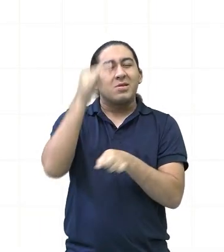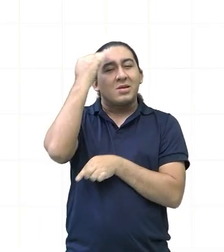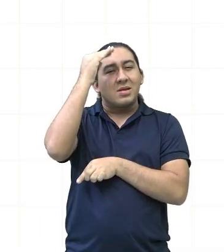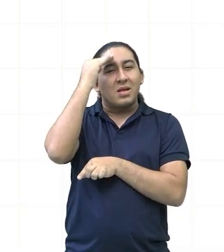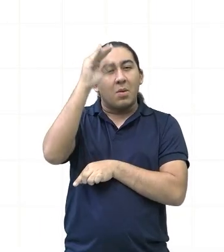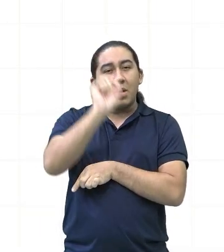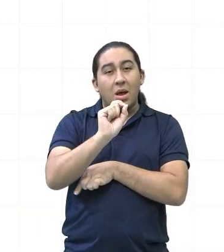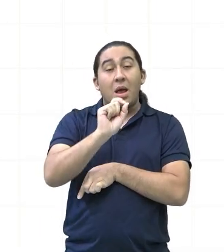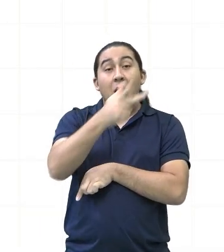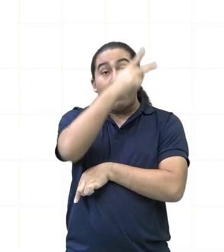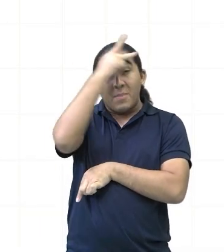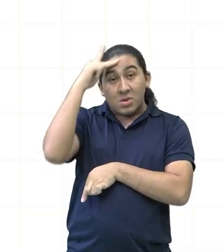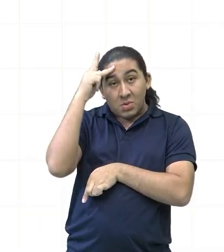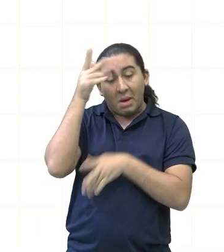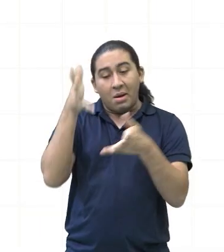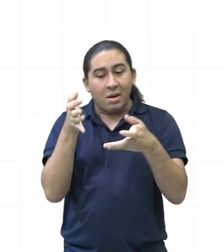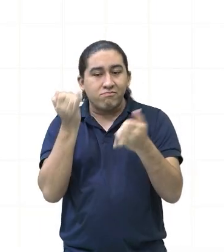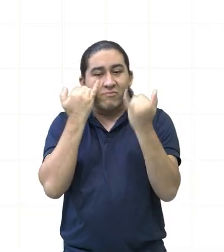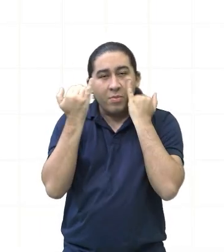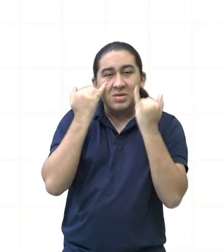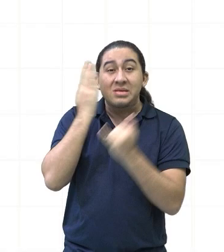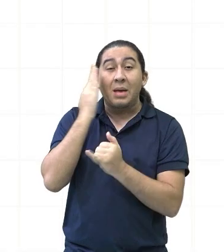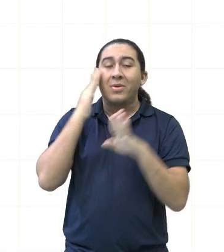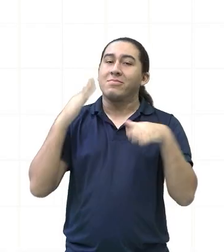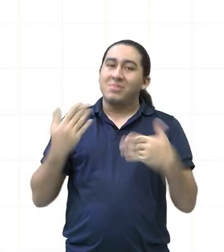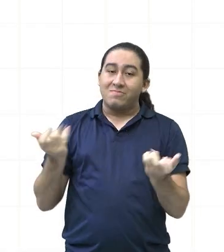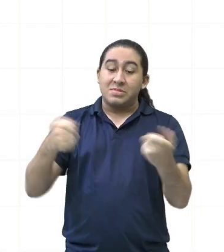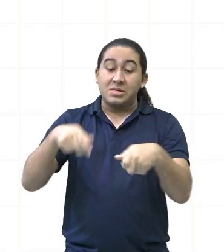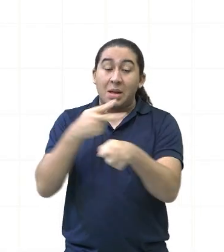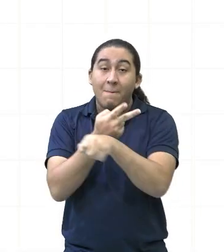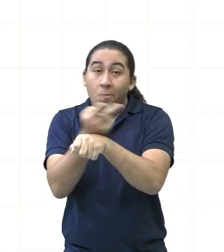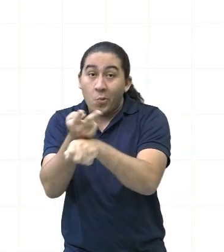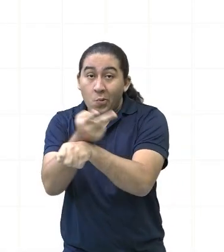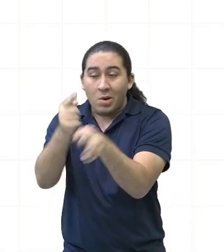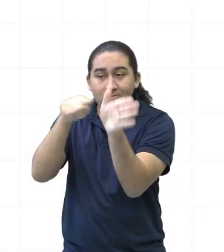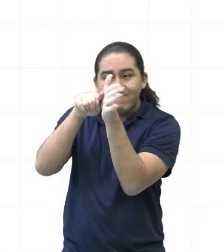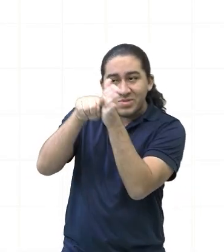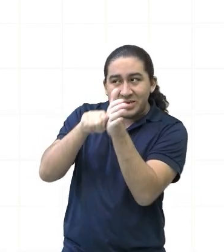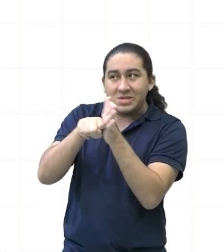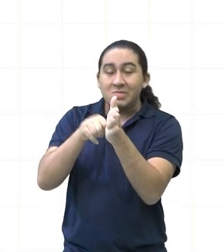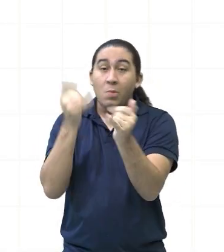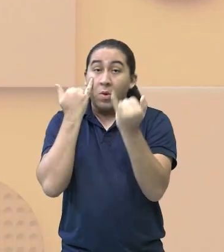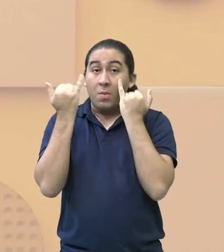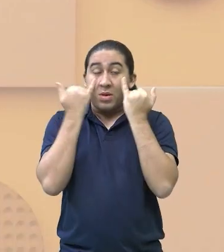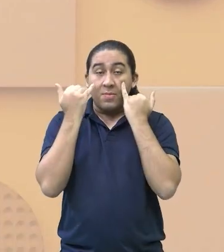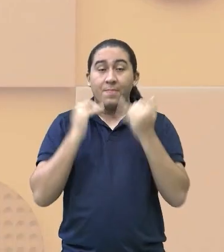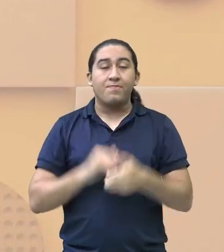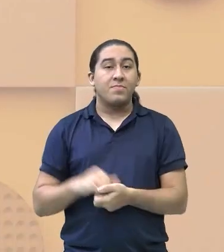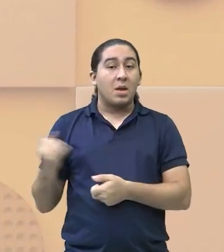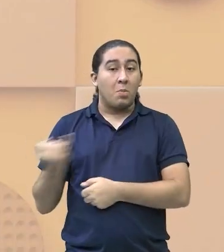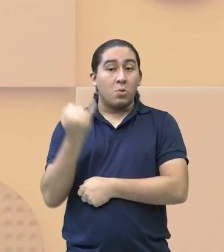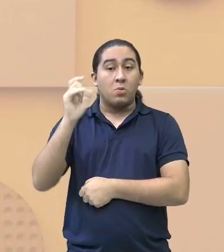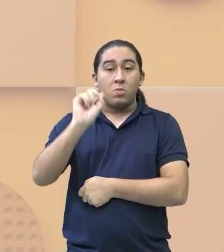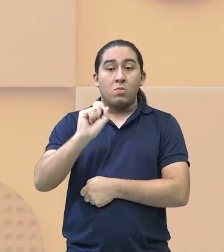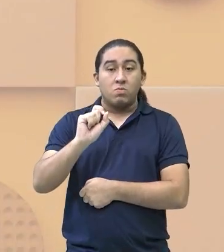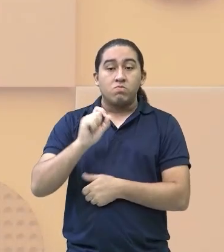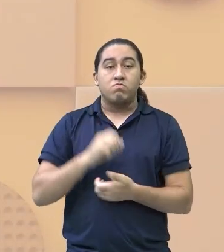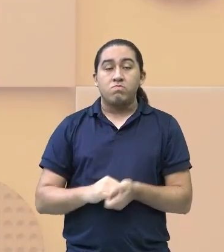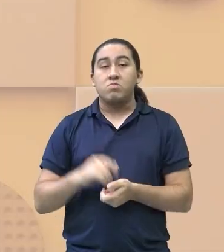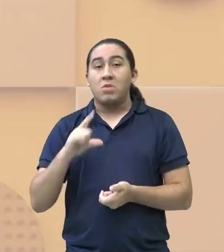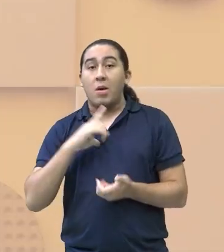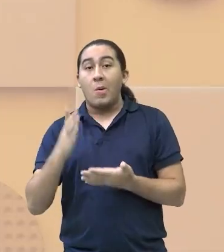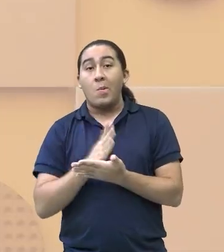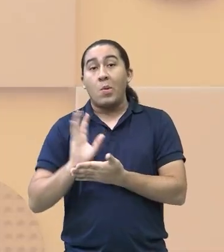então, aí da pesquisa. Então, é importante o que na história? É importante, então, a gente ter um fato